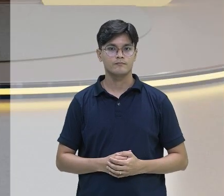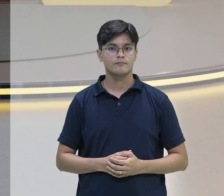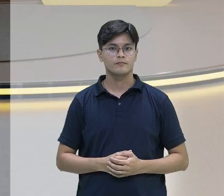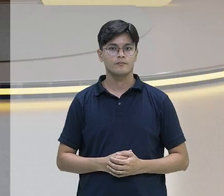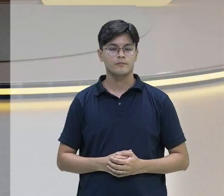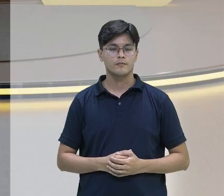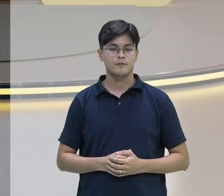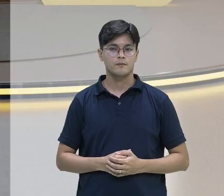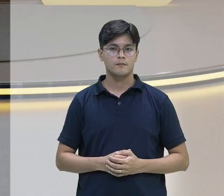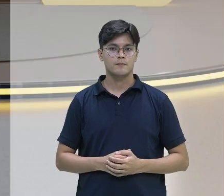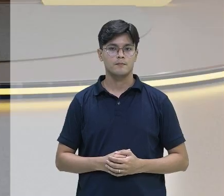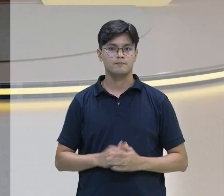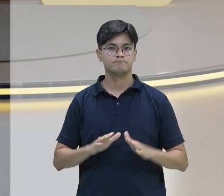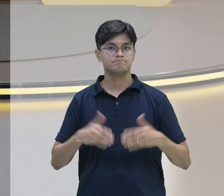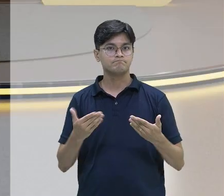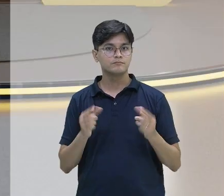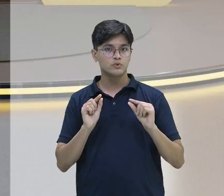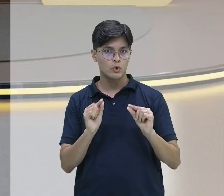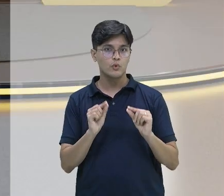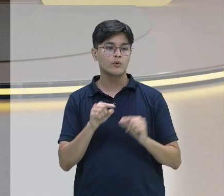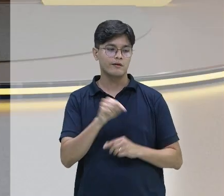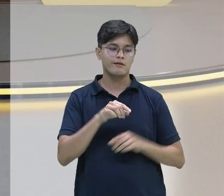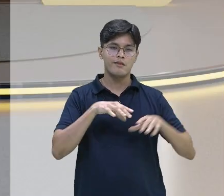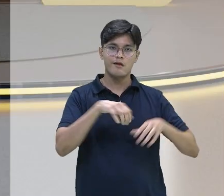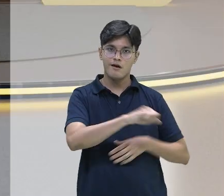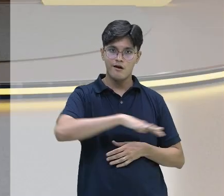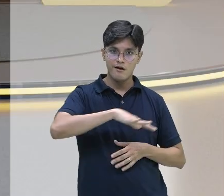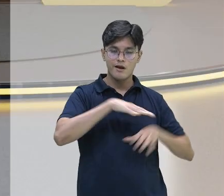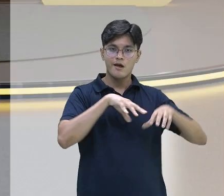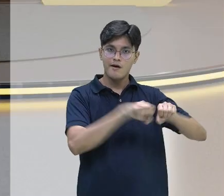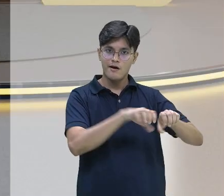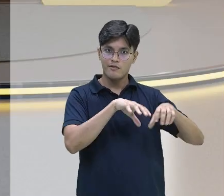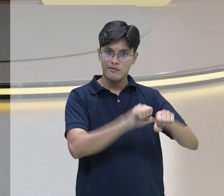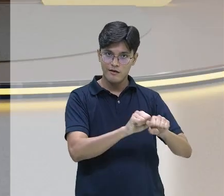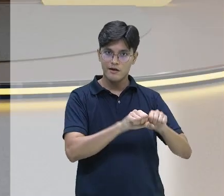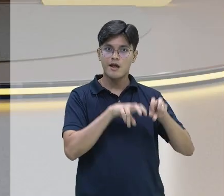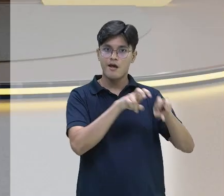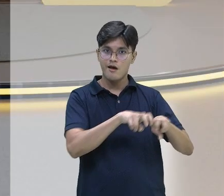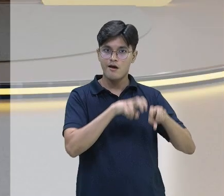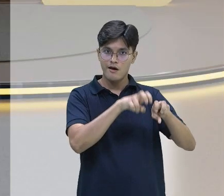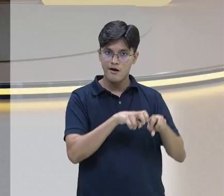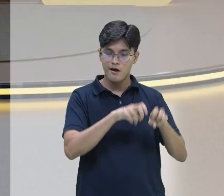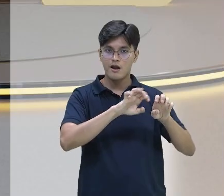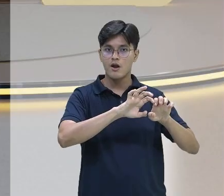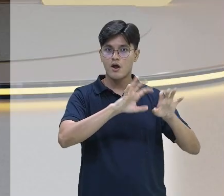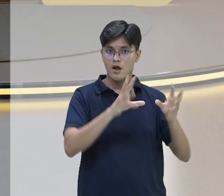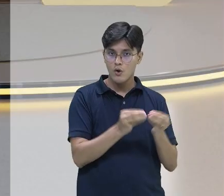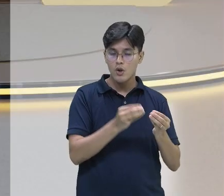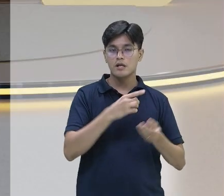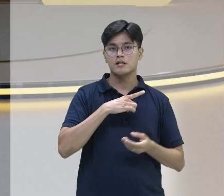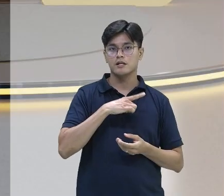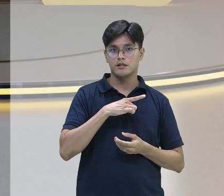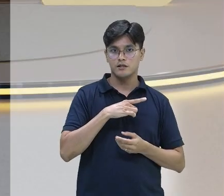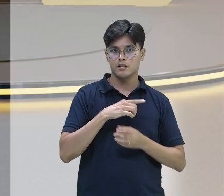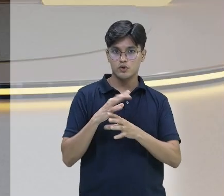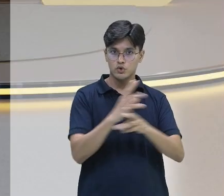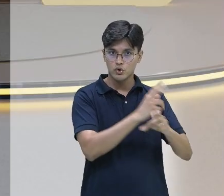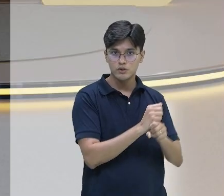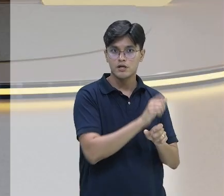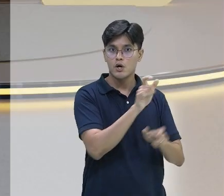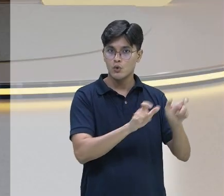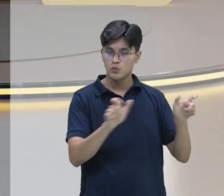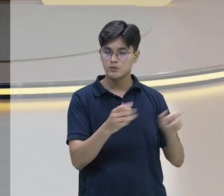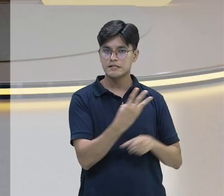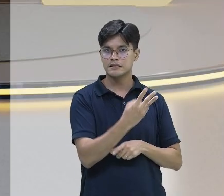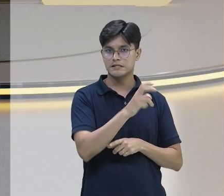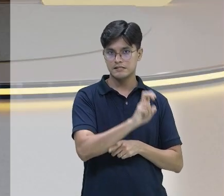totalizando 21 pessoas em açaí agroecológico, e no garimpo temos agora 50. Olha